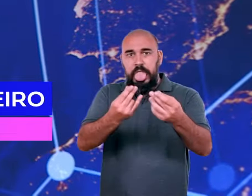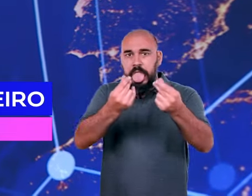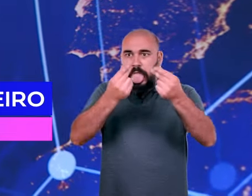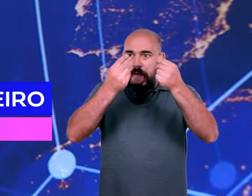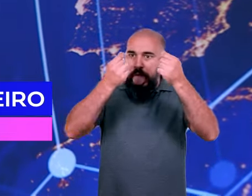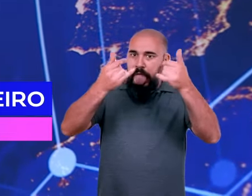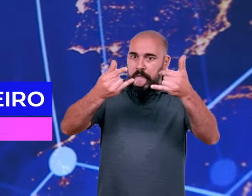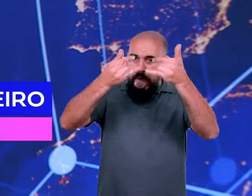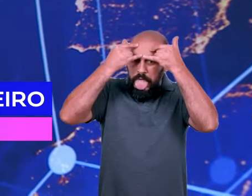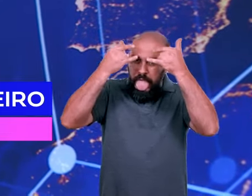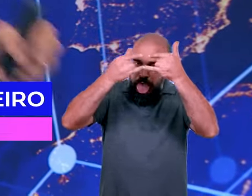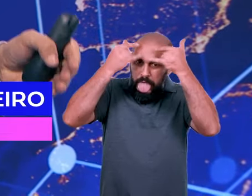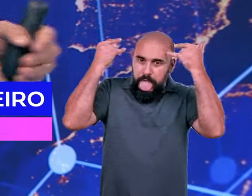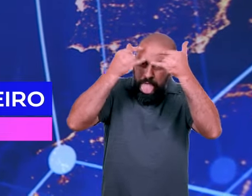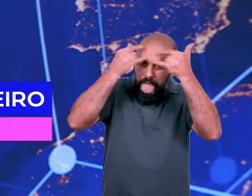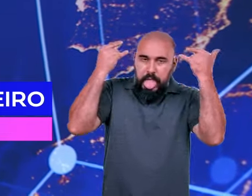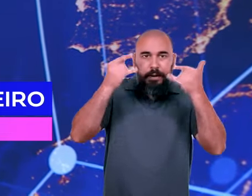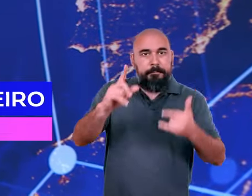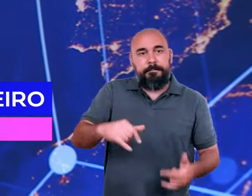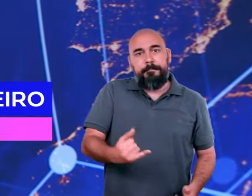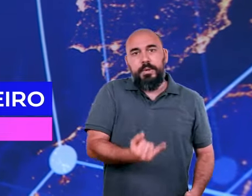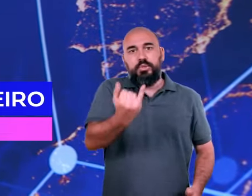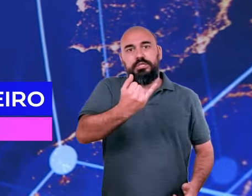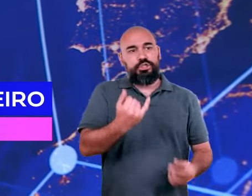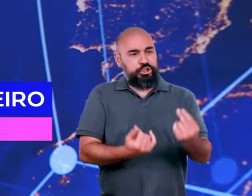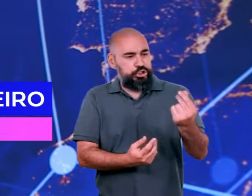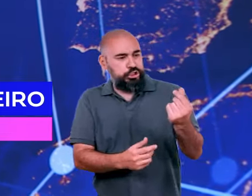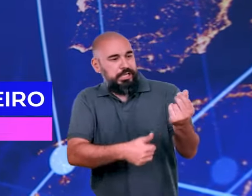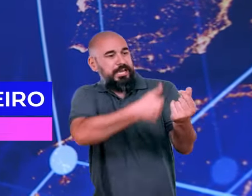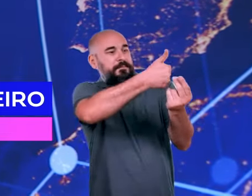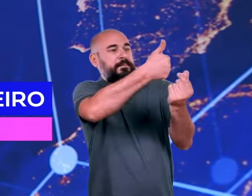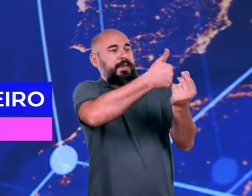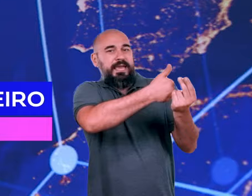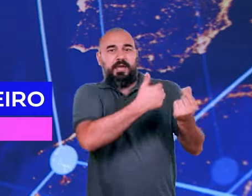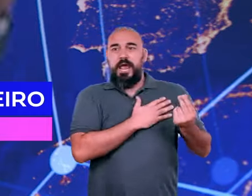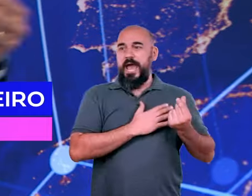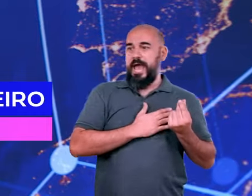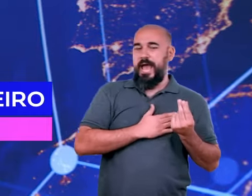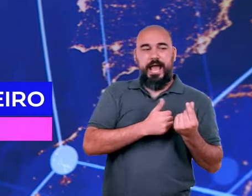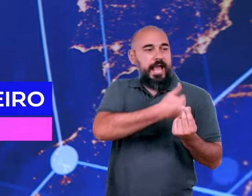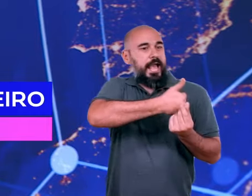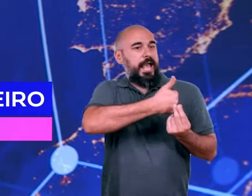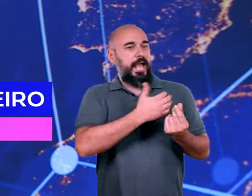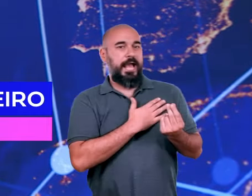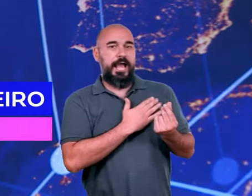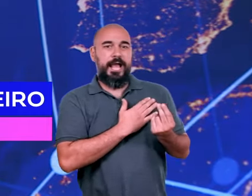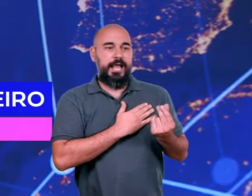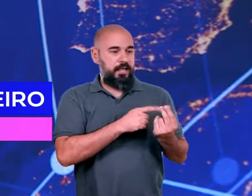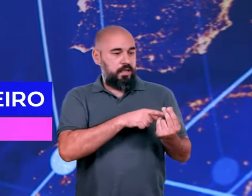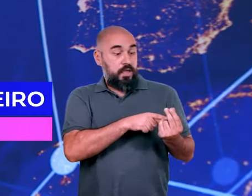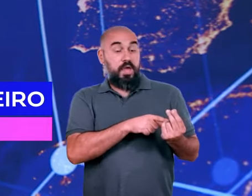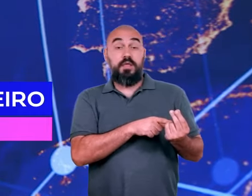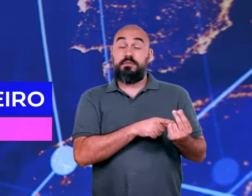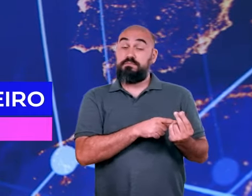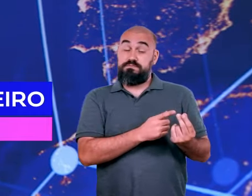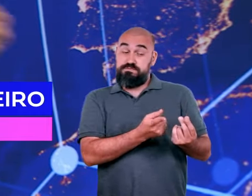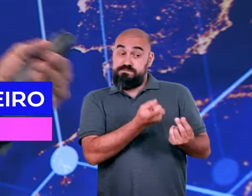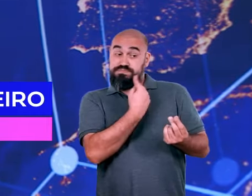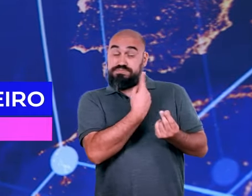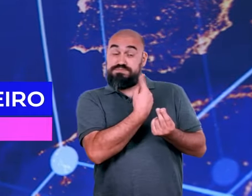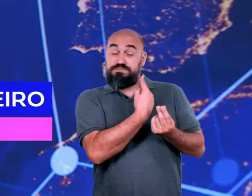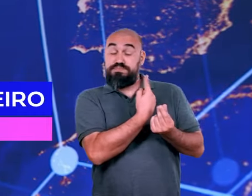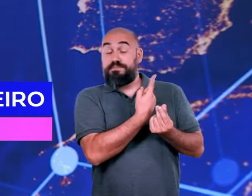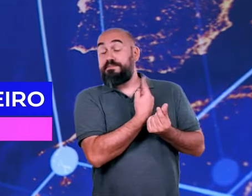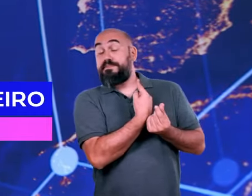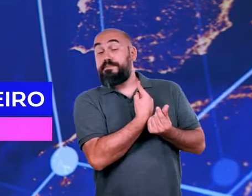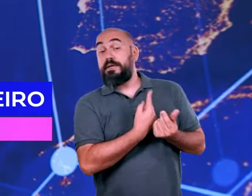ser mais importante do que qualquer outra coisa. Quando o dinheiro rege a vida, ou estabelece como devemos ser, ou o